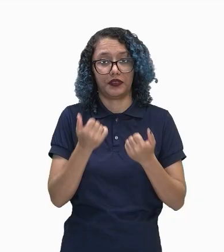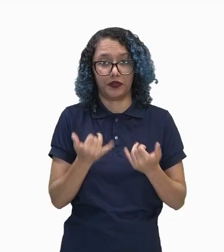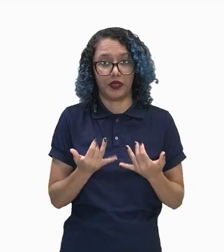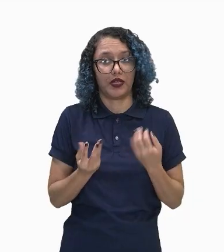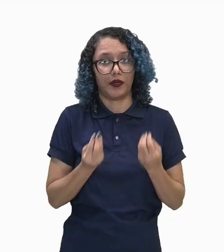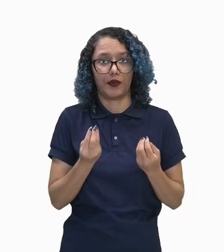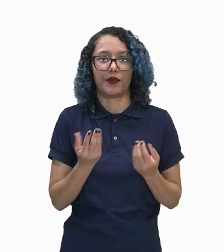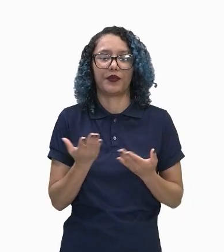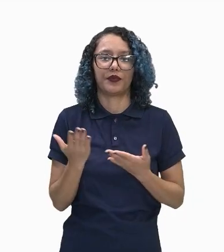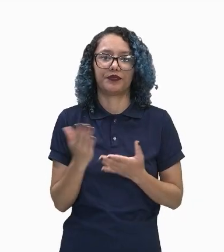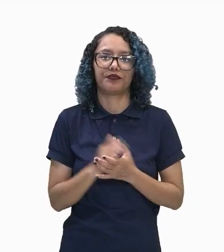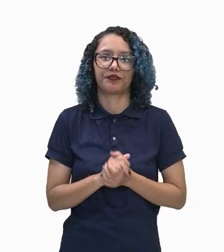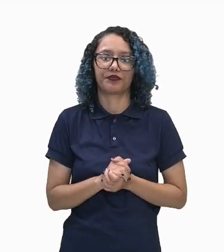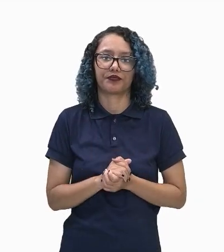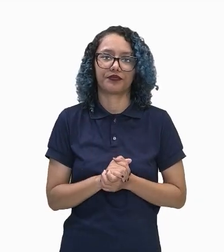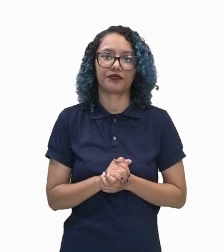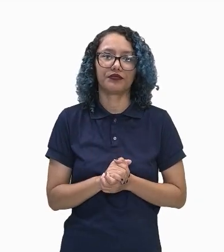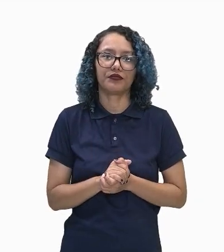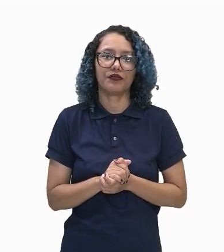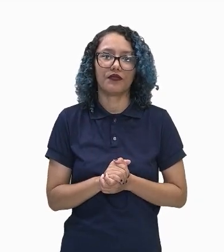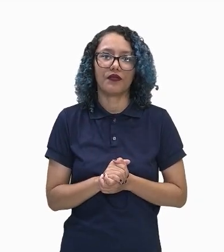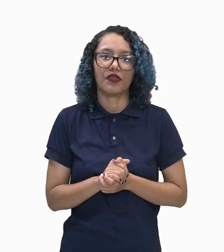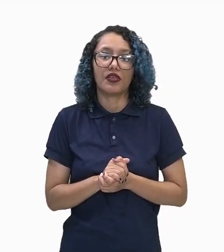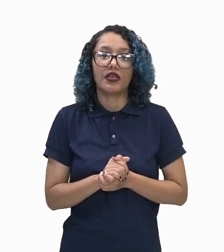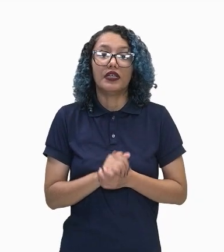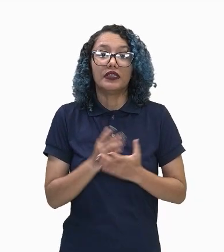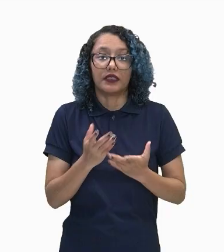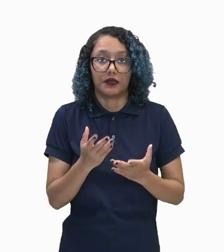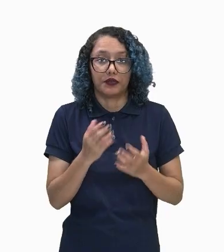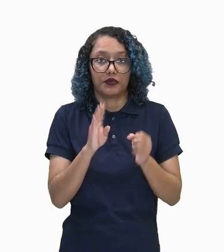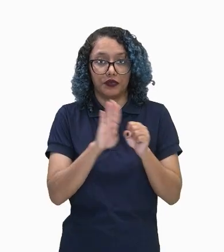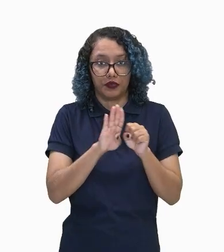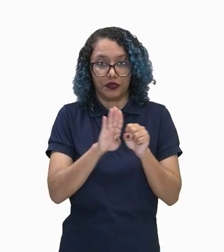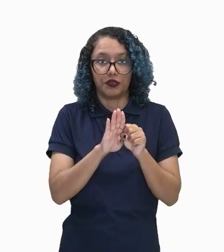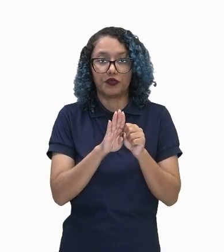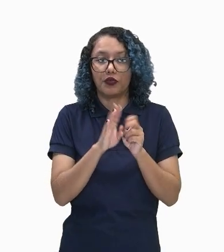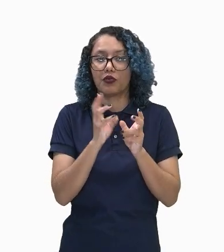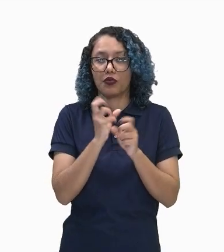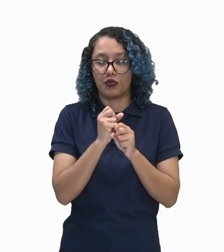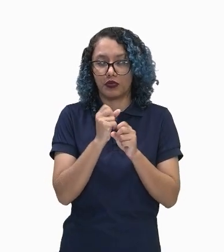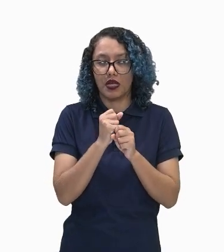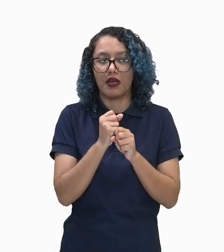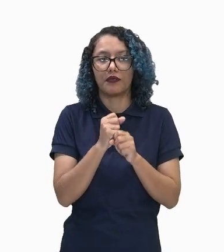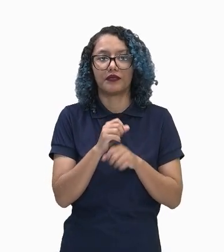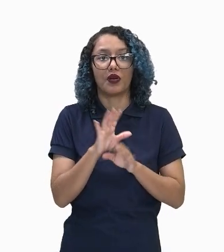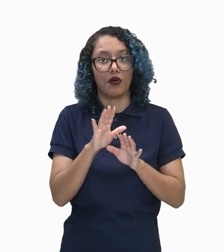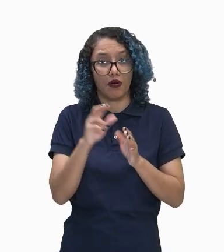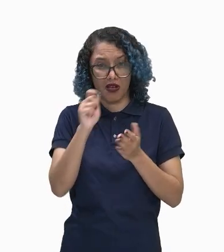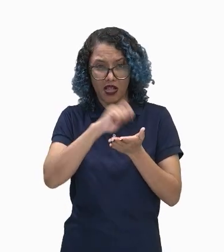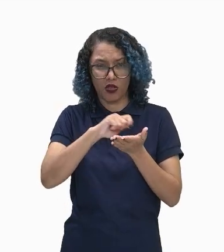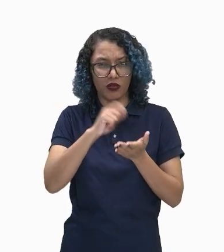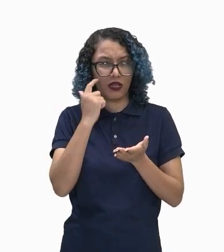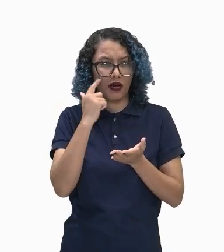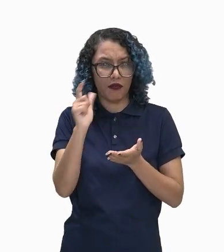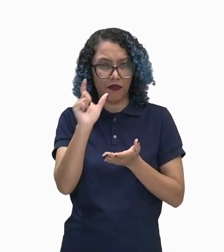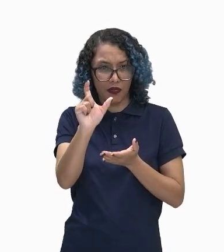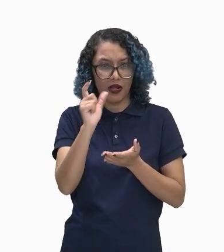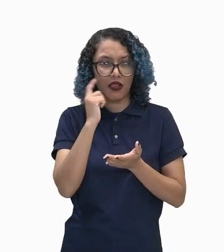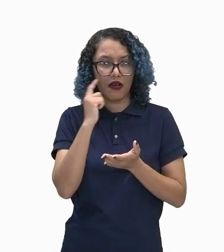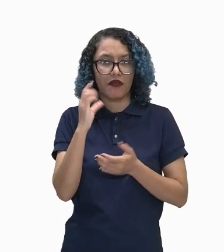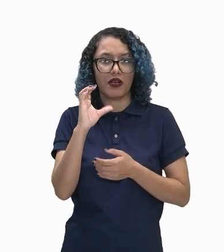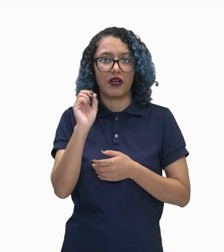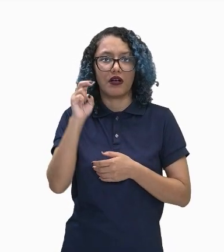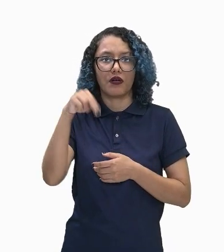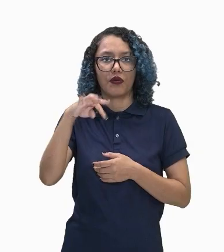só, substantivos contáveis e incontáveis. Countable, anote aí a palavrinha countable, contável.